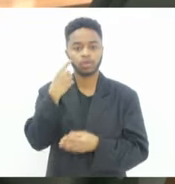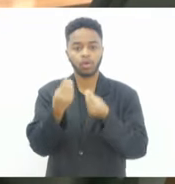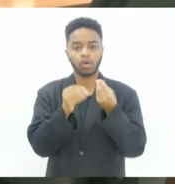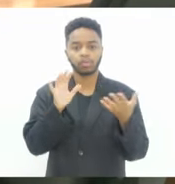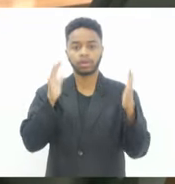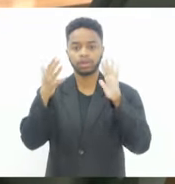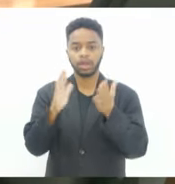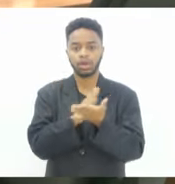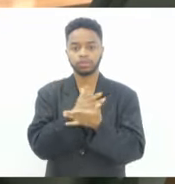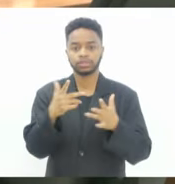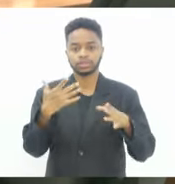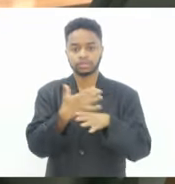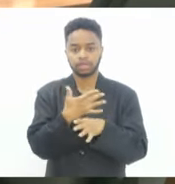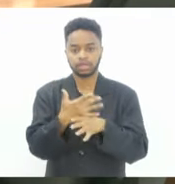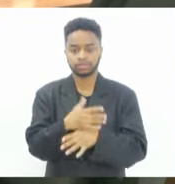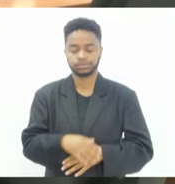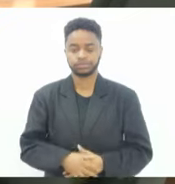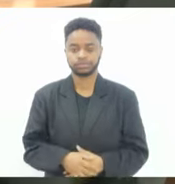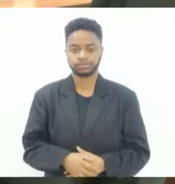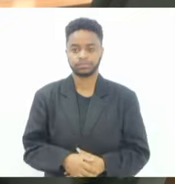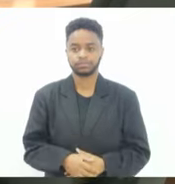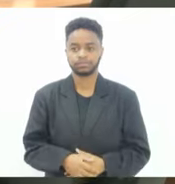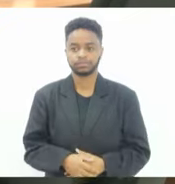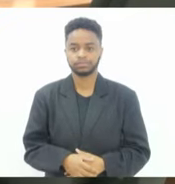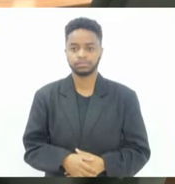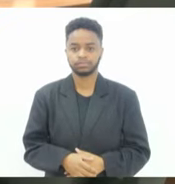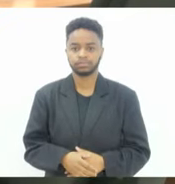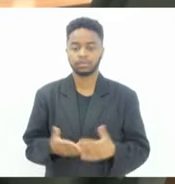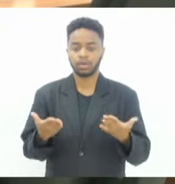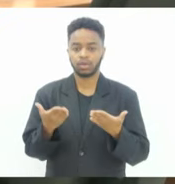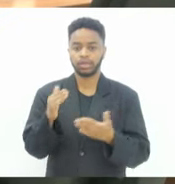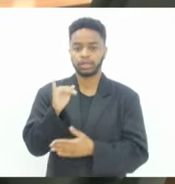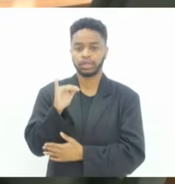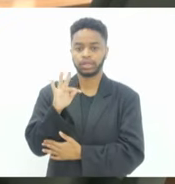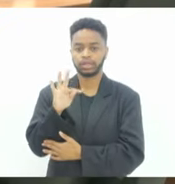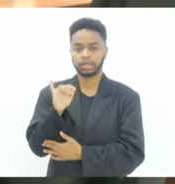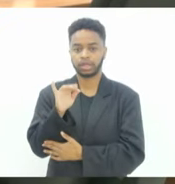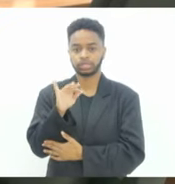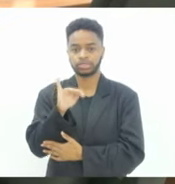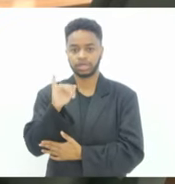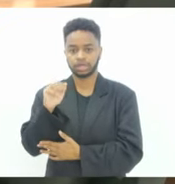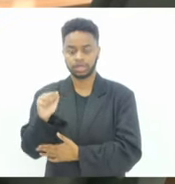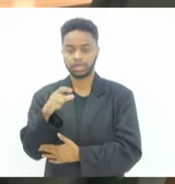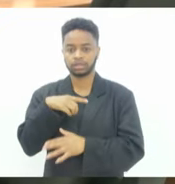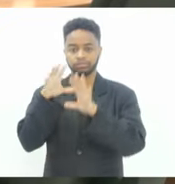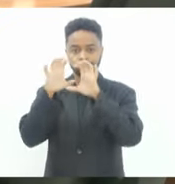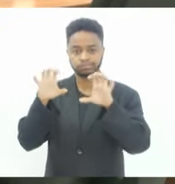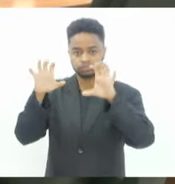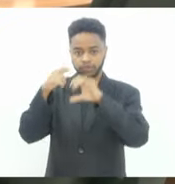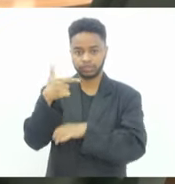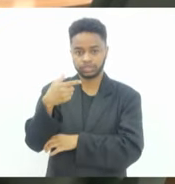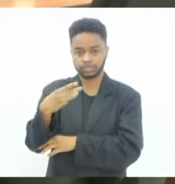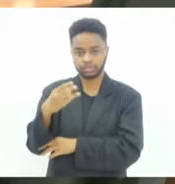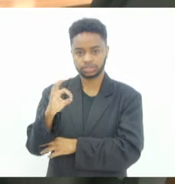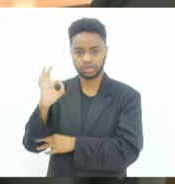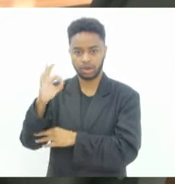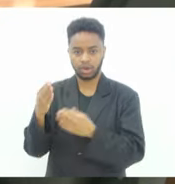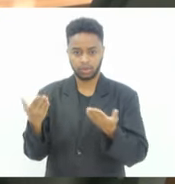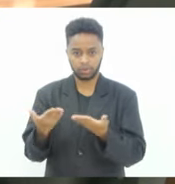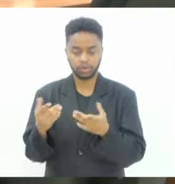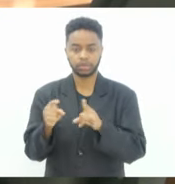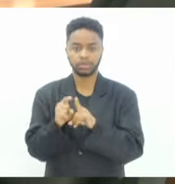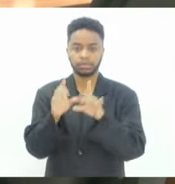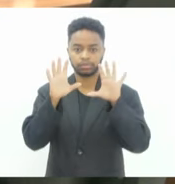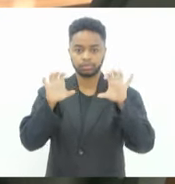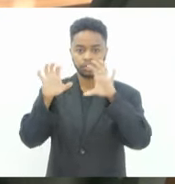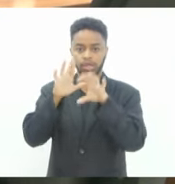algumas cidades do estado. Aqui na tela, Itatiaia está nublado, 23 graus nesse momento, também nublado